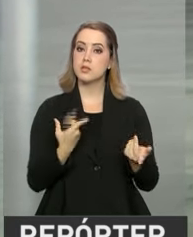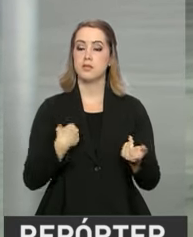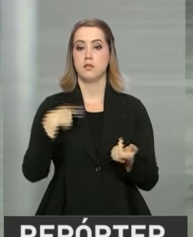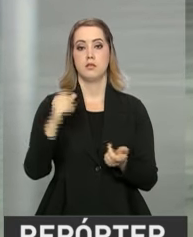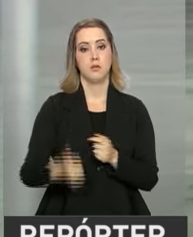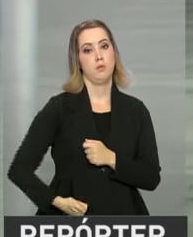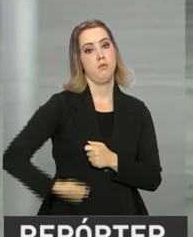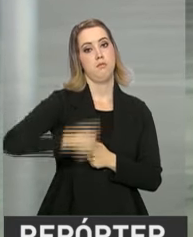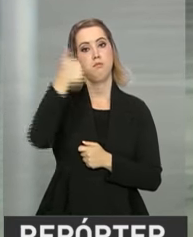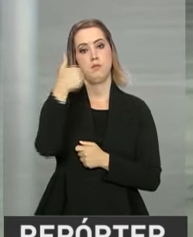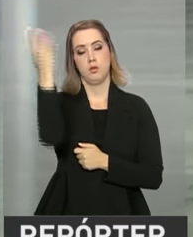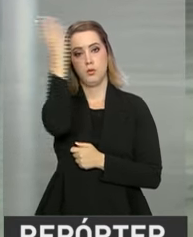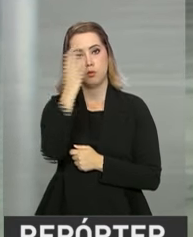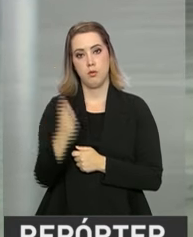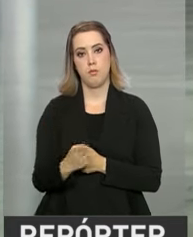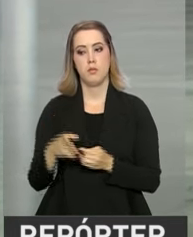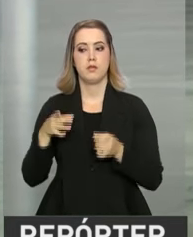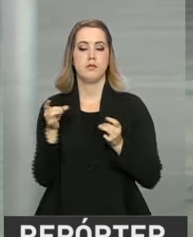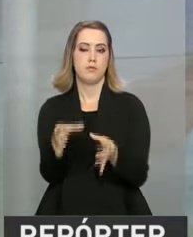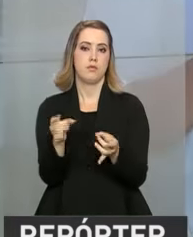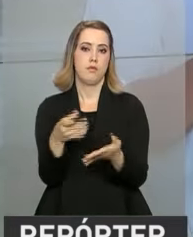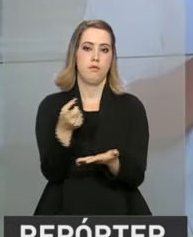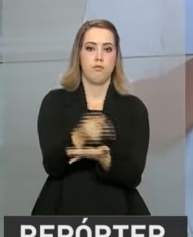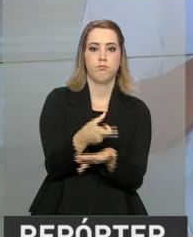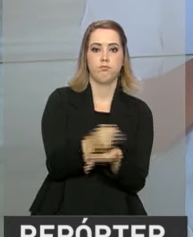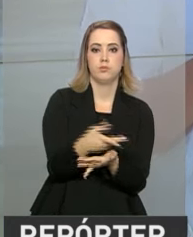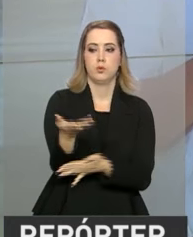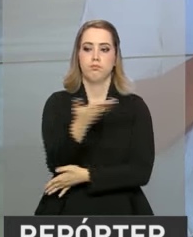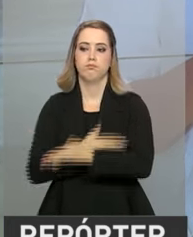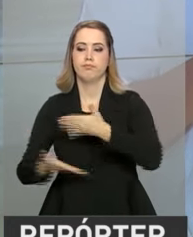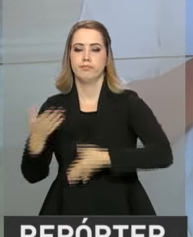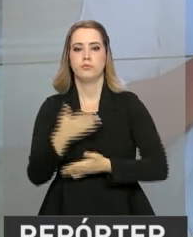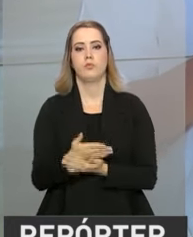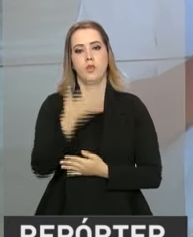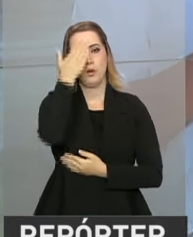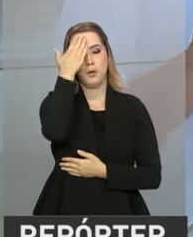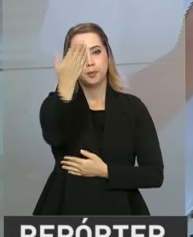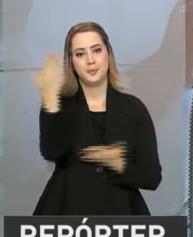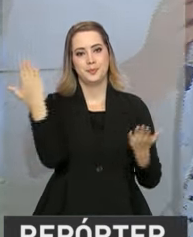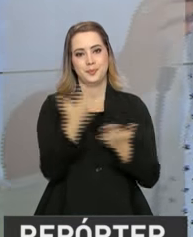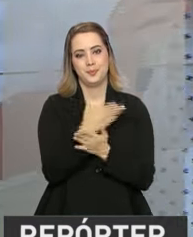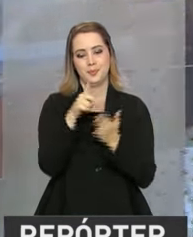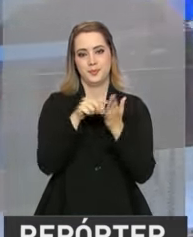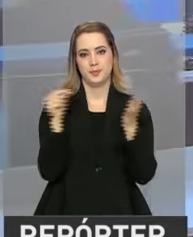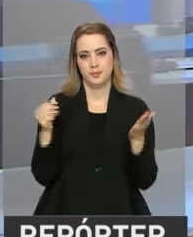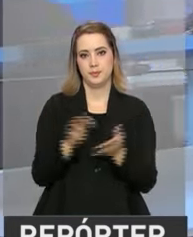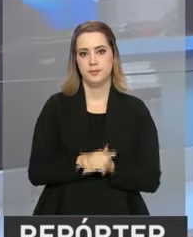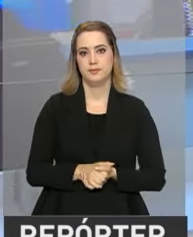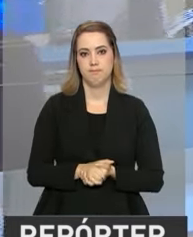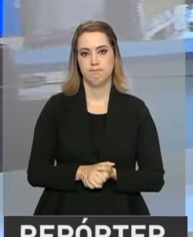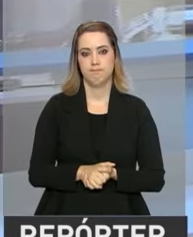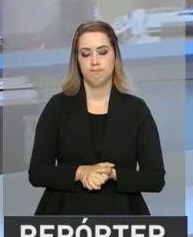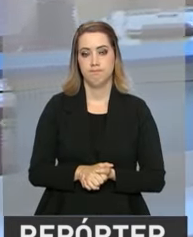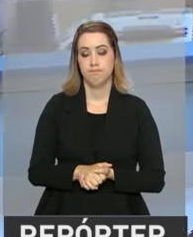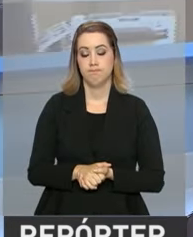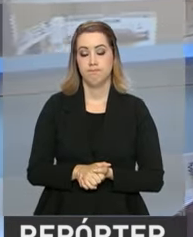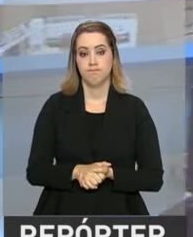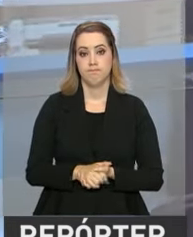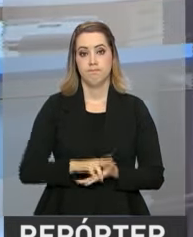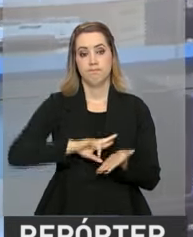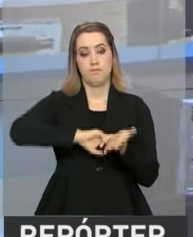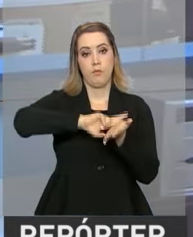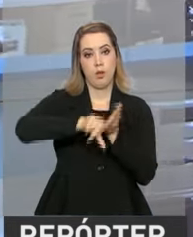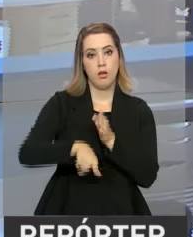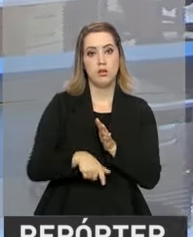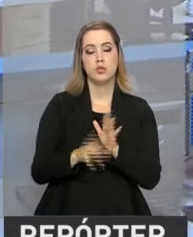competitividade do Brasil. José Luiz, obrigado Luana pelas informações ao vivo aí do Palácio do Planalto. Os equipamentos de